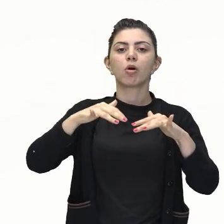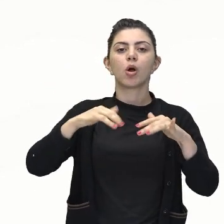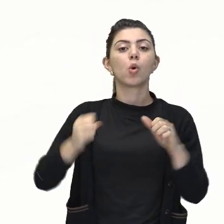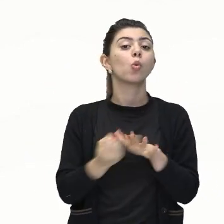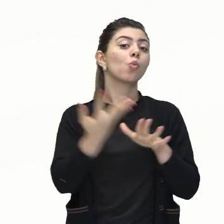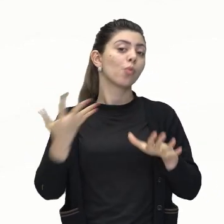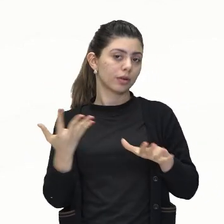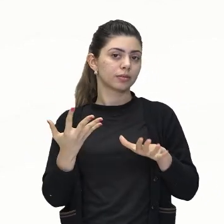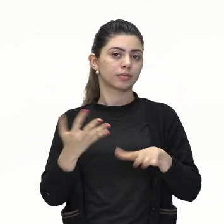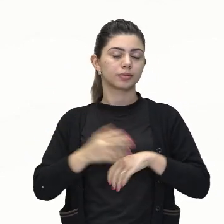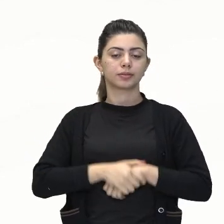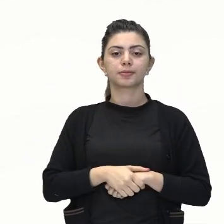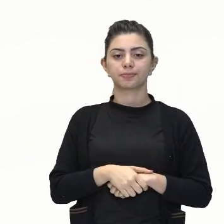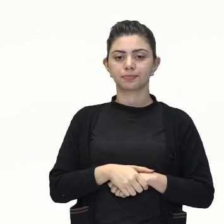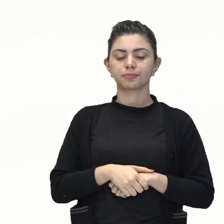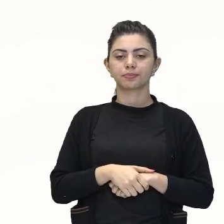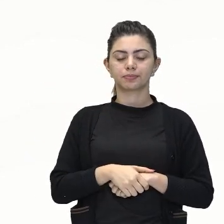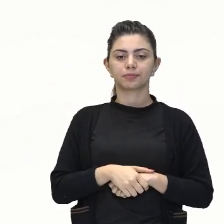estavam nesse festival.